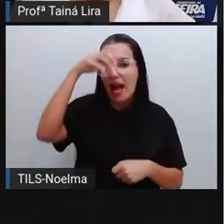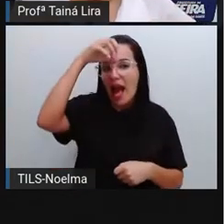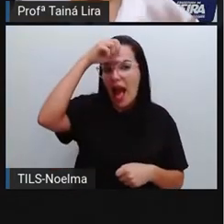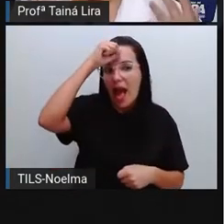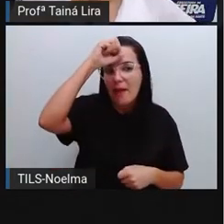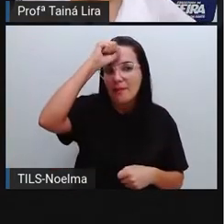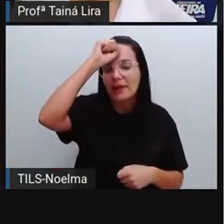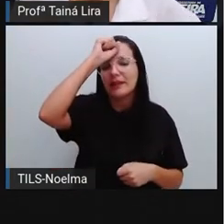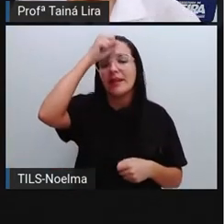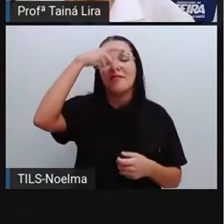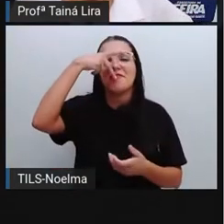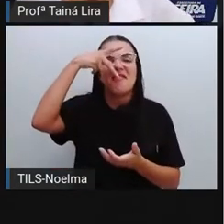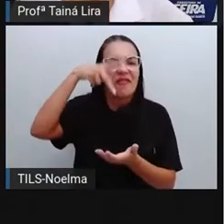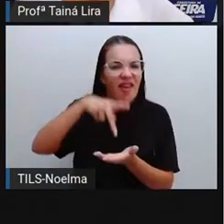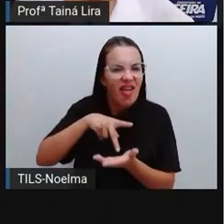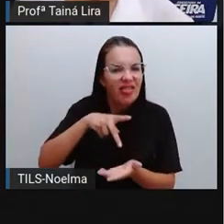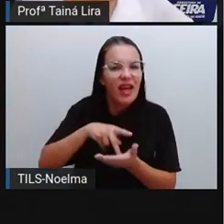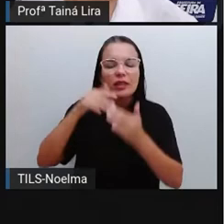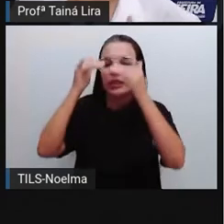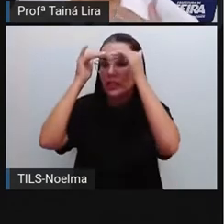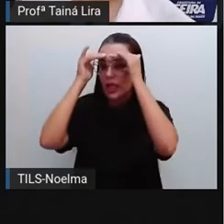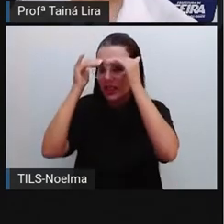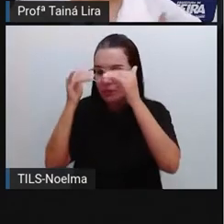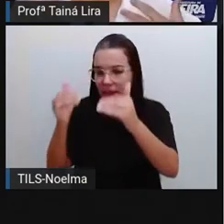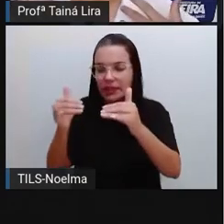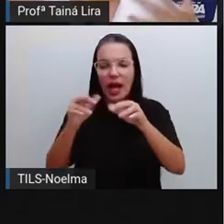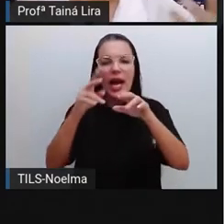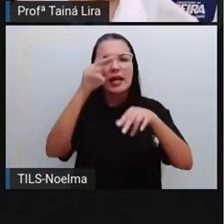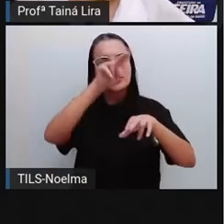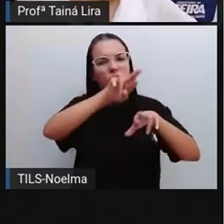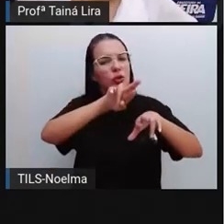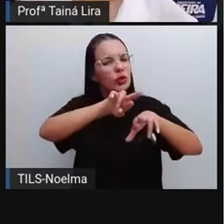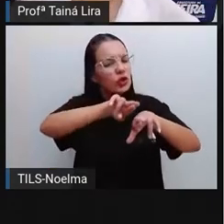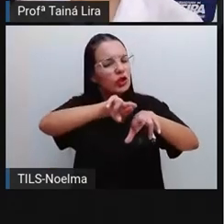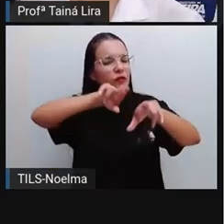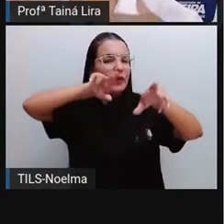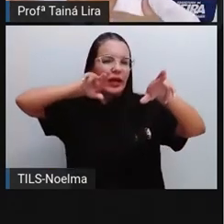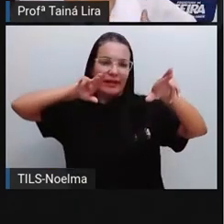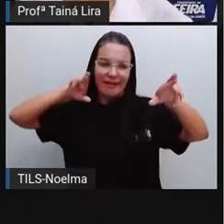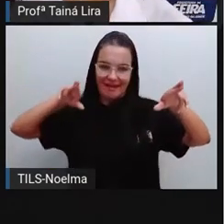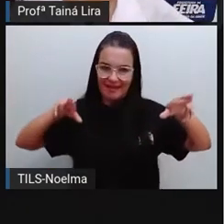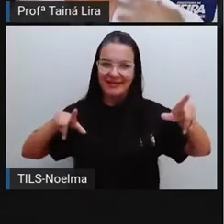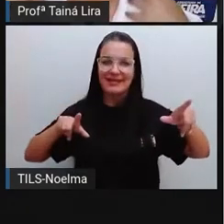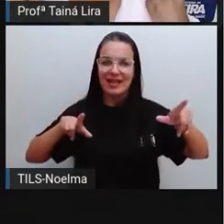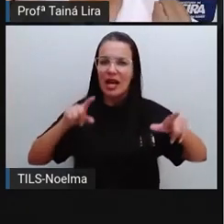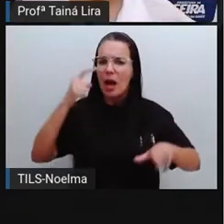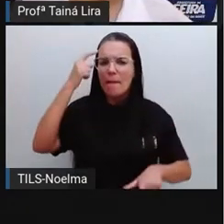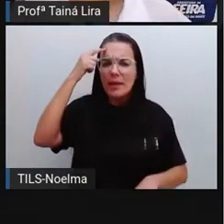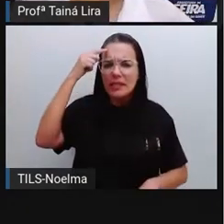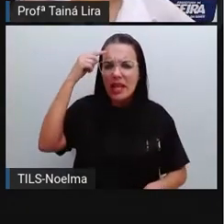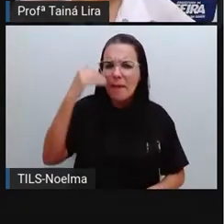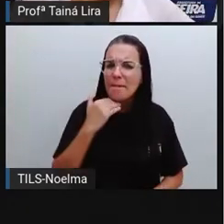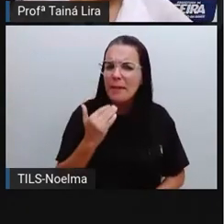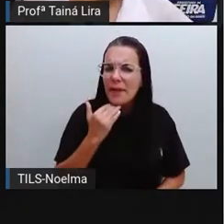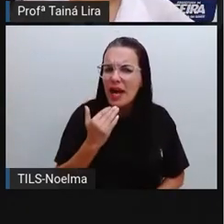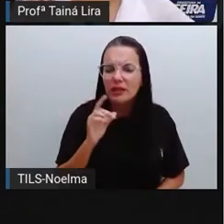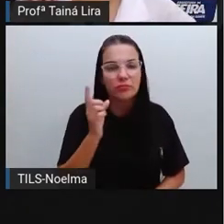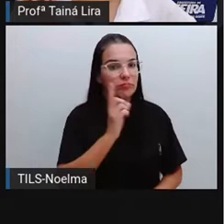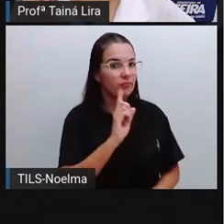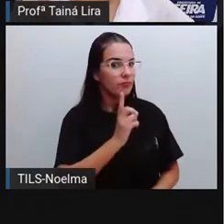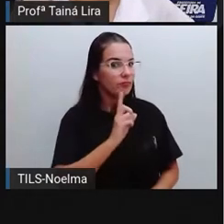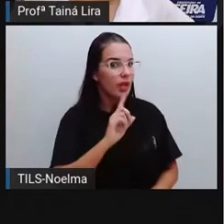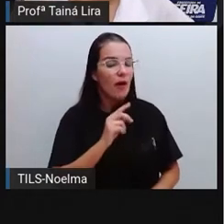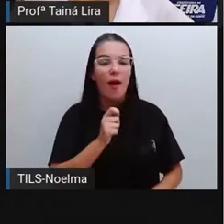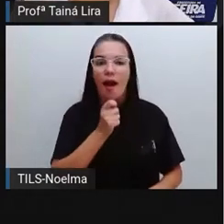aprender mesmo a respeitar. Às vezes a gente acha que é uma bobagem, mas a gente ainda vê muitos casos aí de racismo,